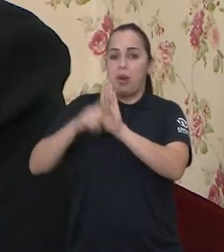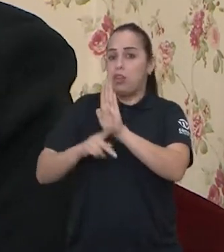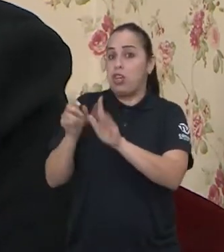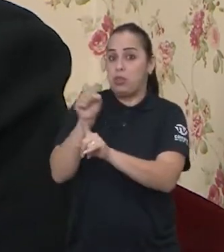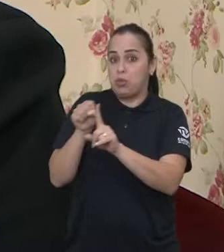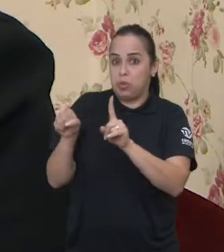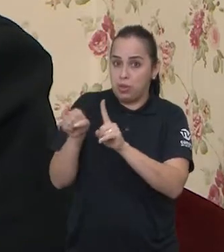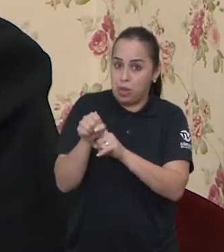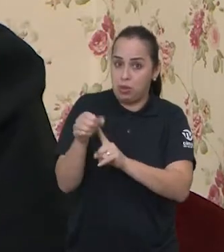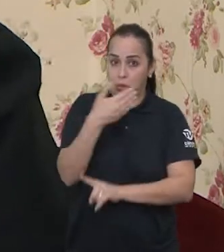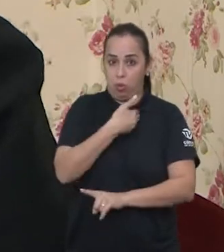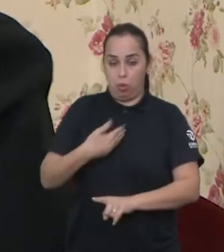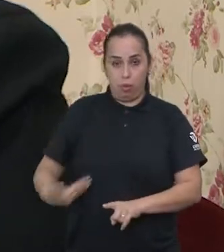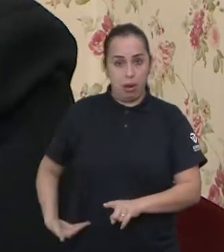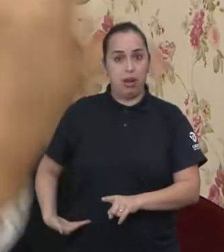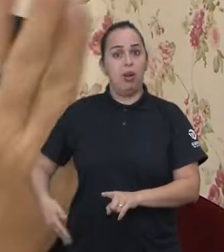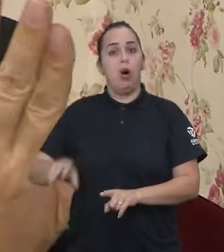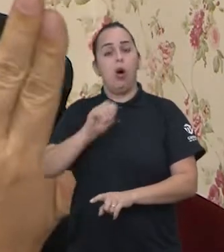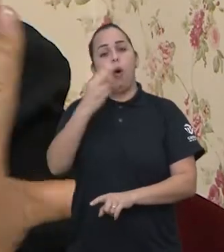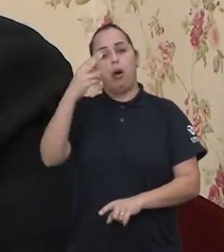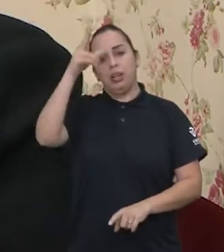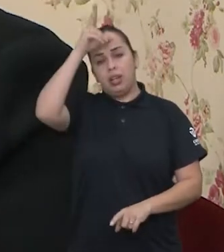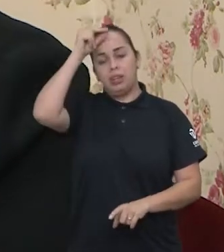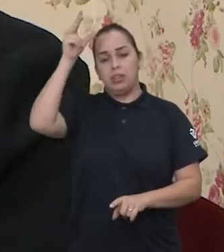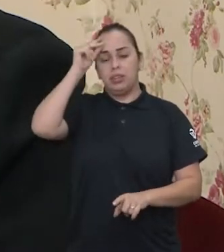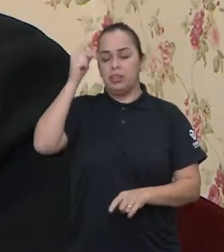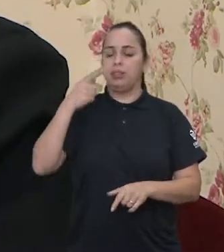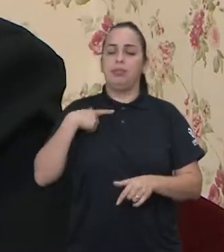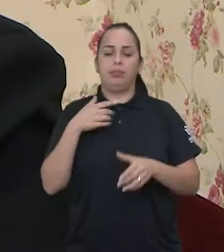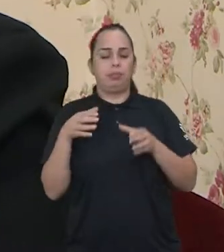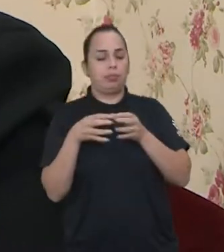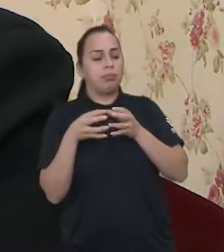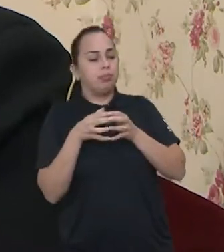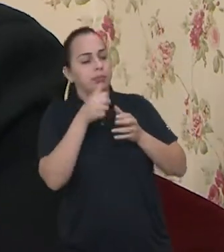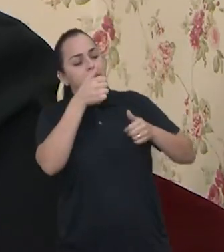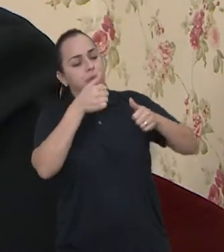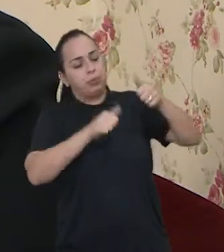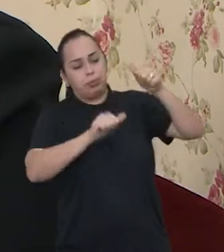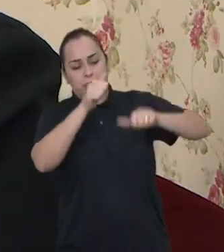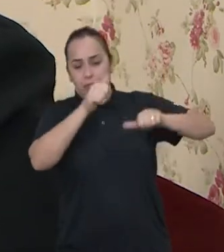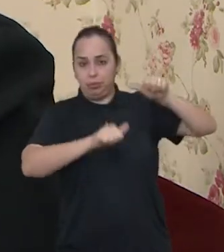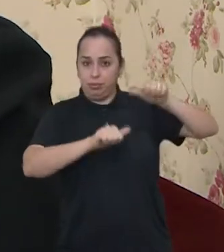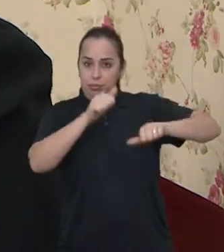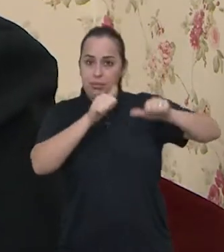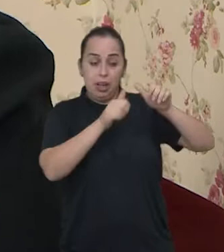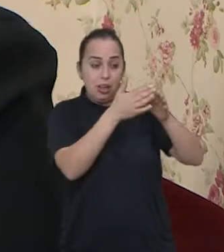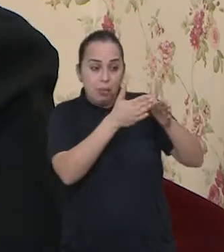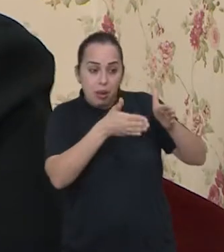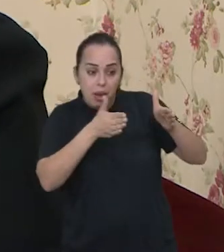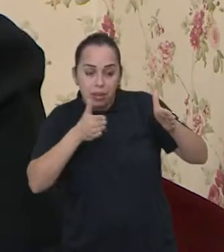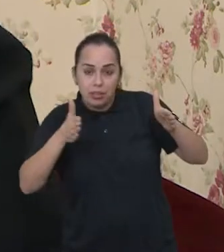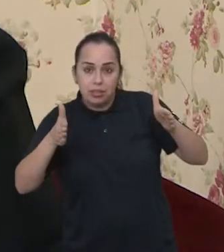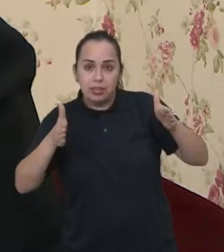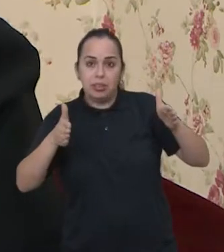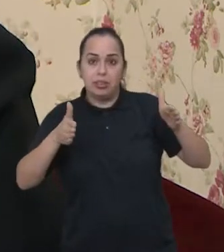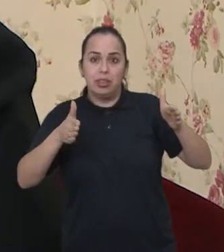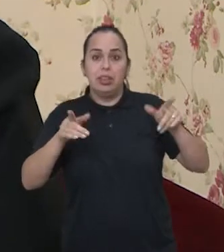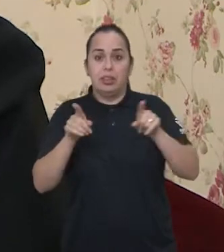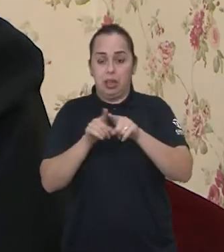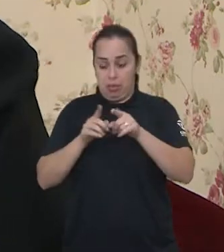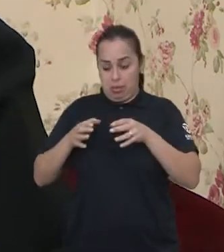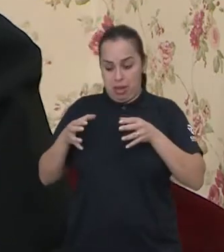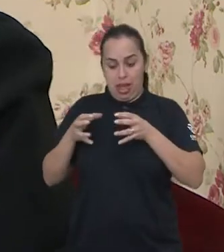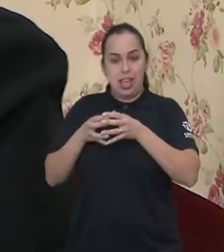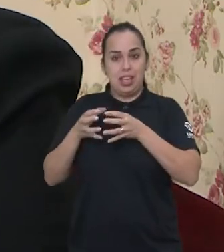algum programa social é tanto do Governo Federal ou Municipal Então você faz uma avaliação desse e